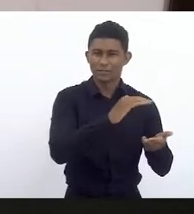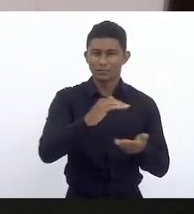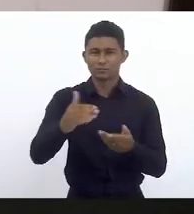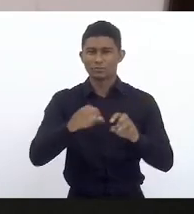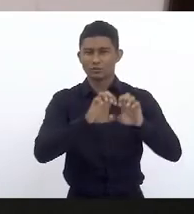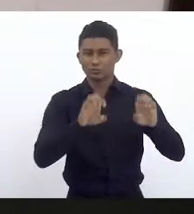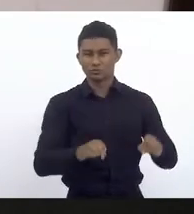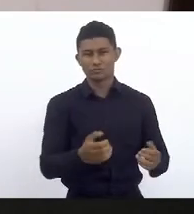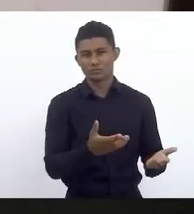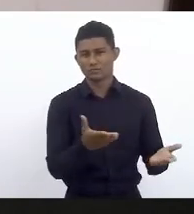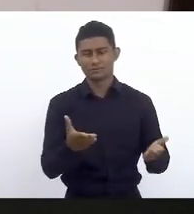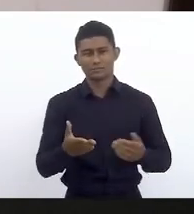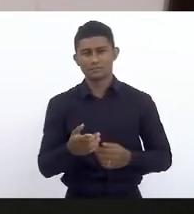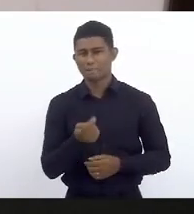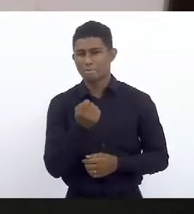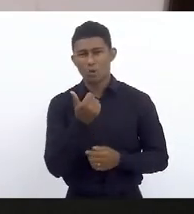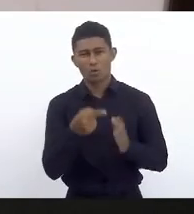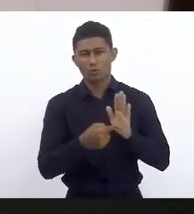do fundo.